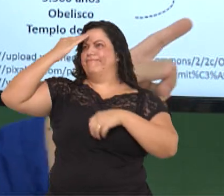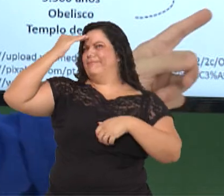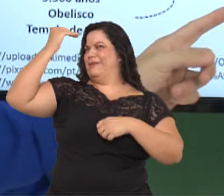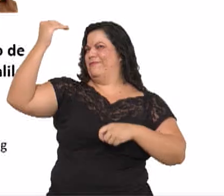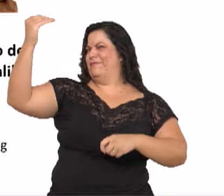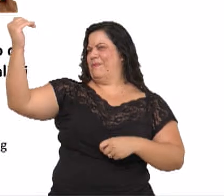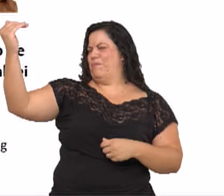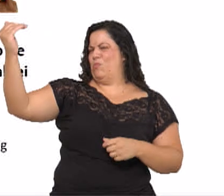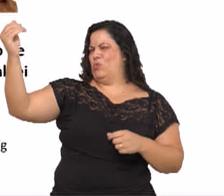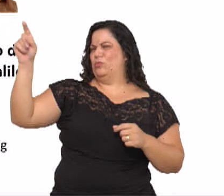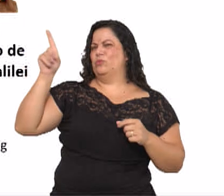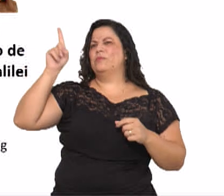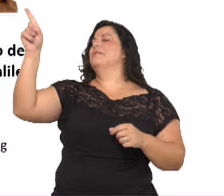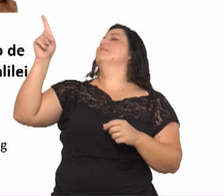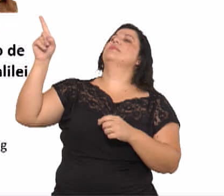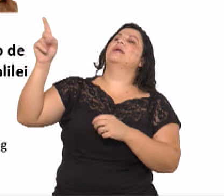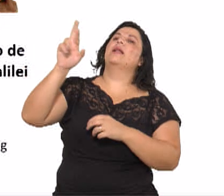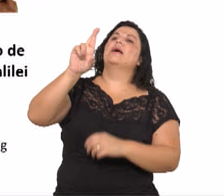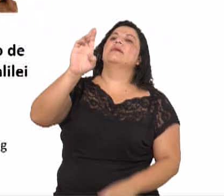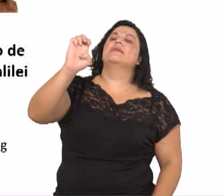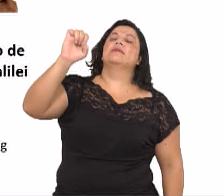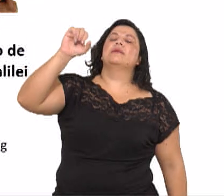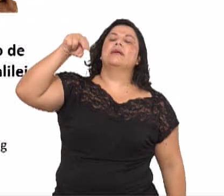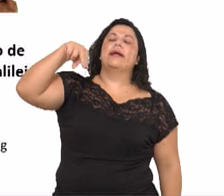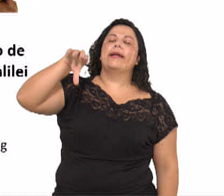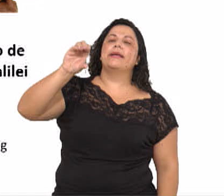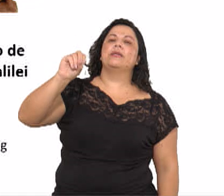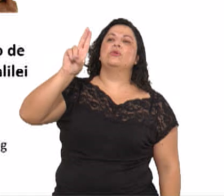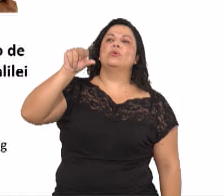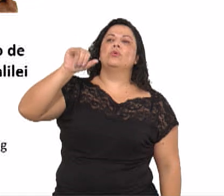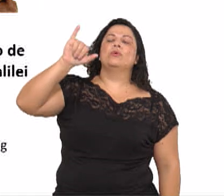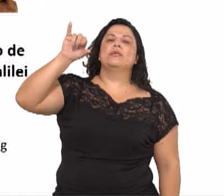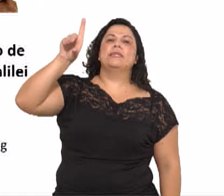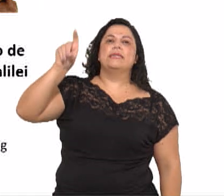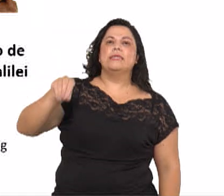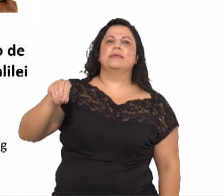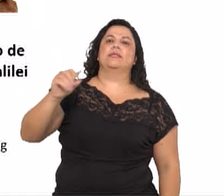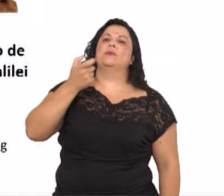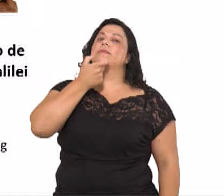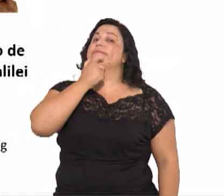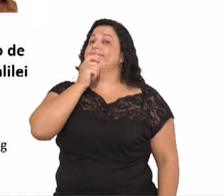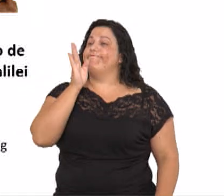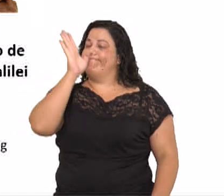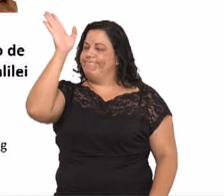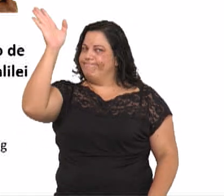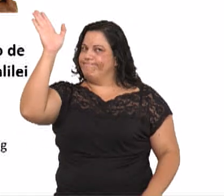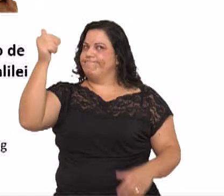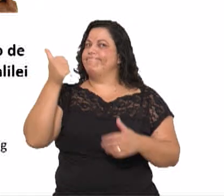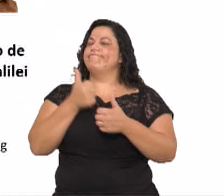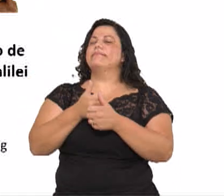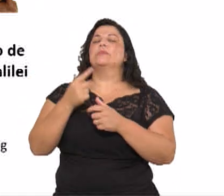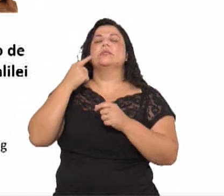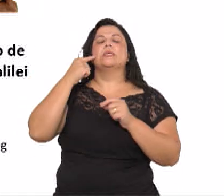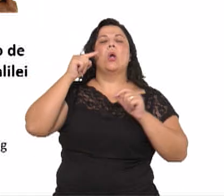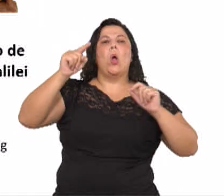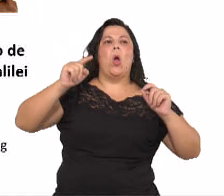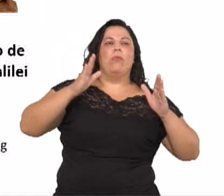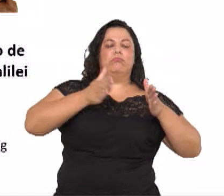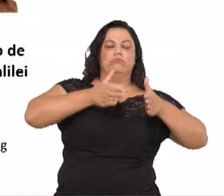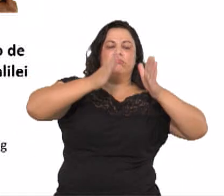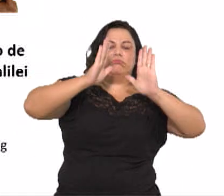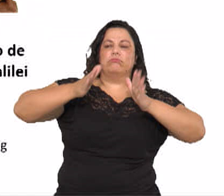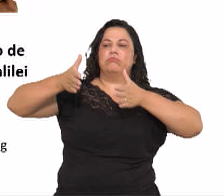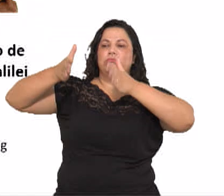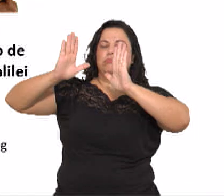Unido. Se chama Stonehenge. Ele é um monumento construído com rochas. O homem ainda não tem